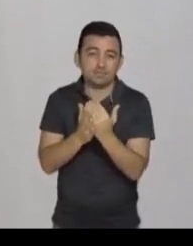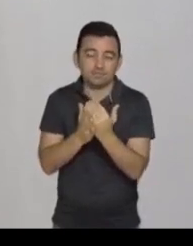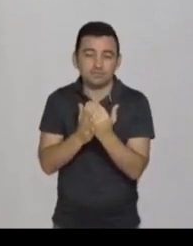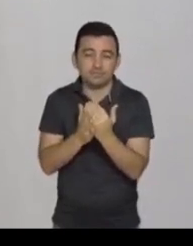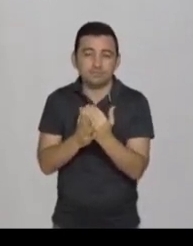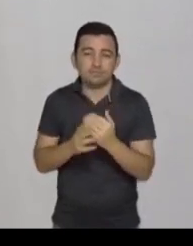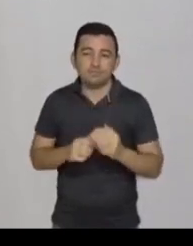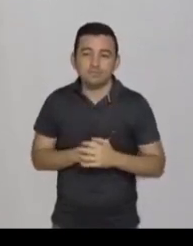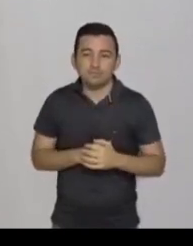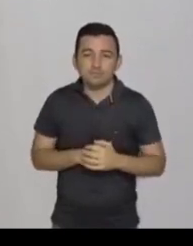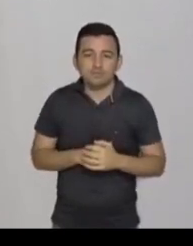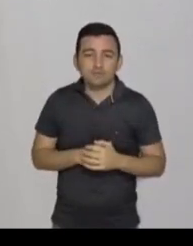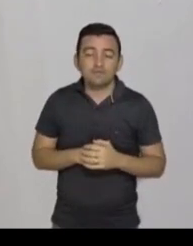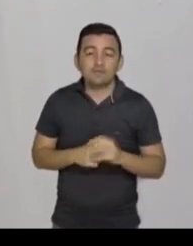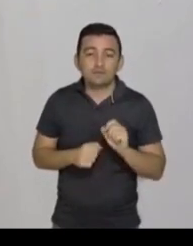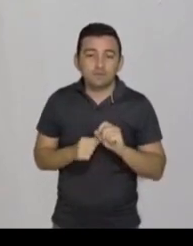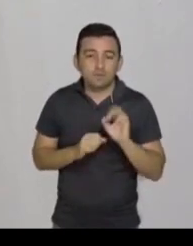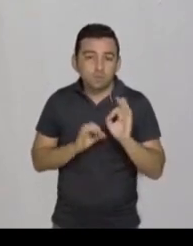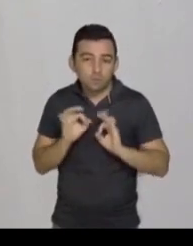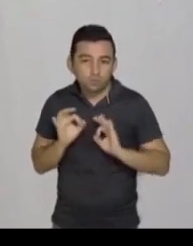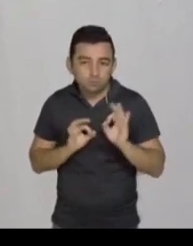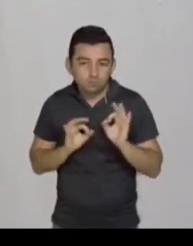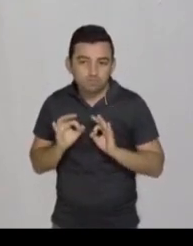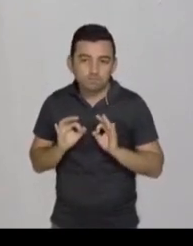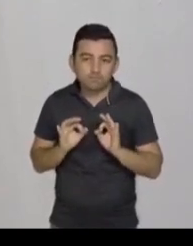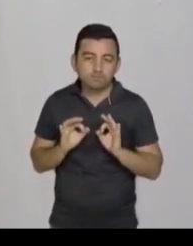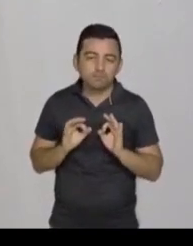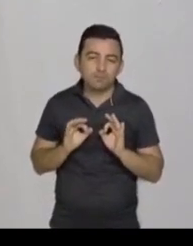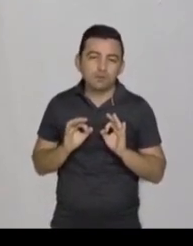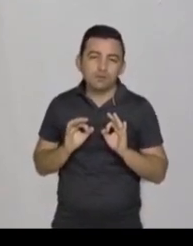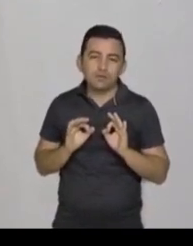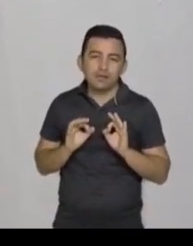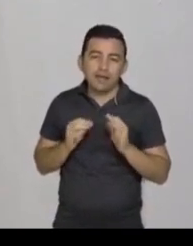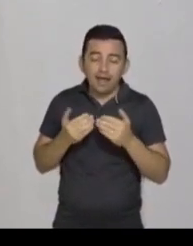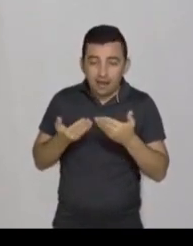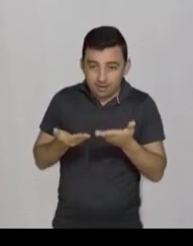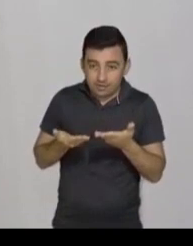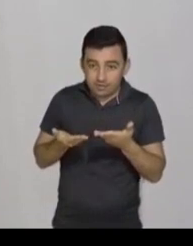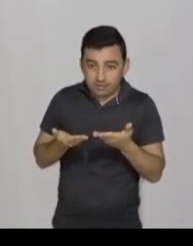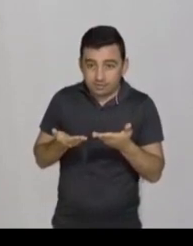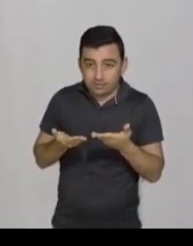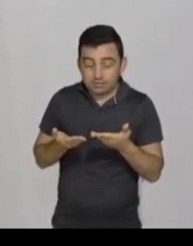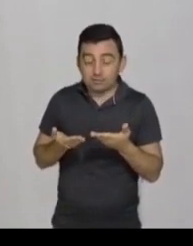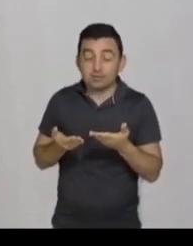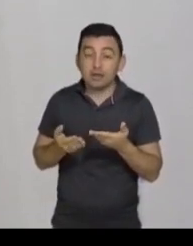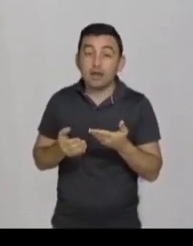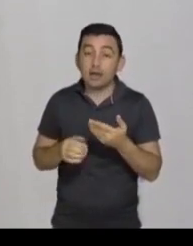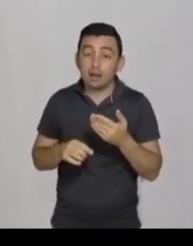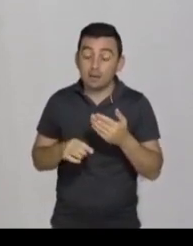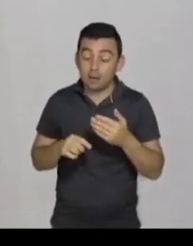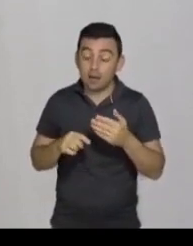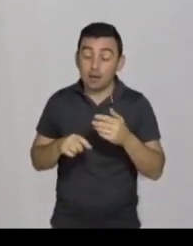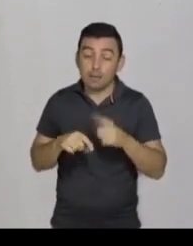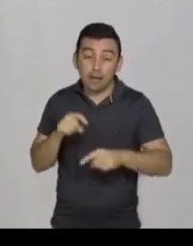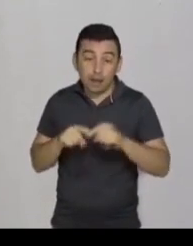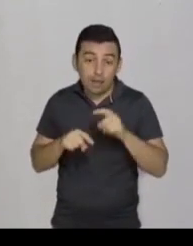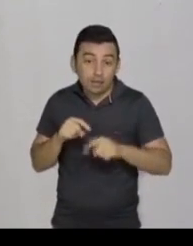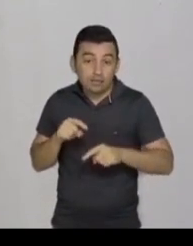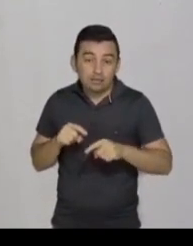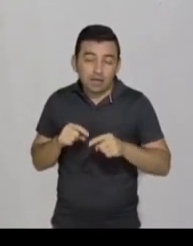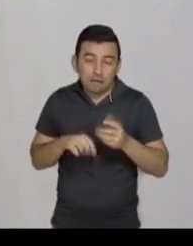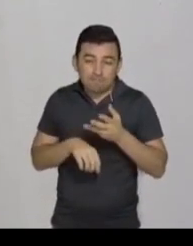fazer com que por exemplo essa esse aparelho que acelerador linear